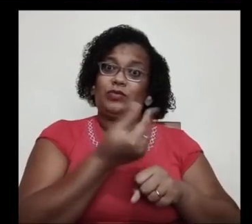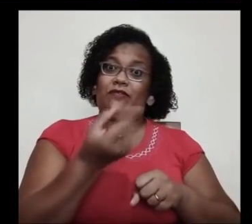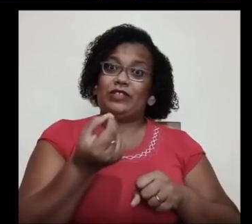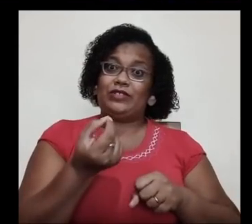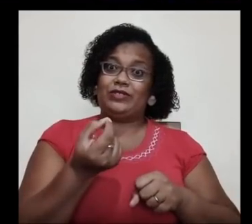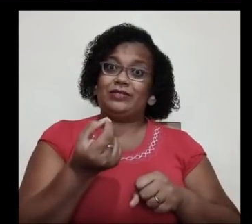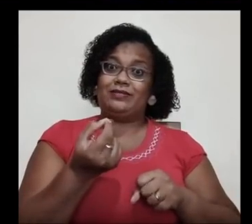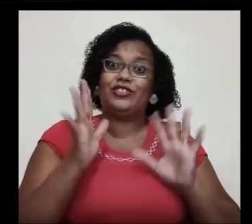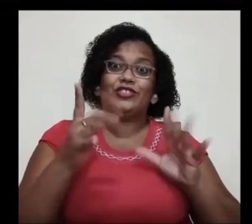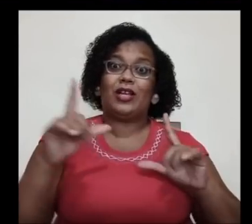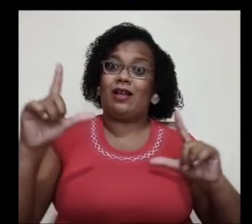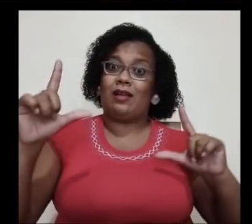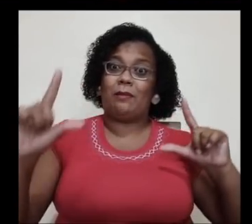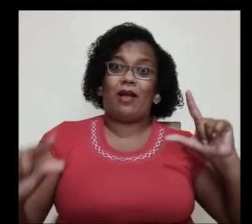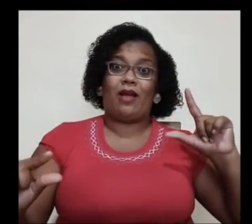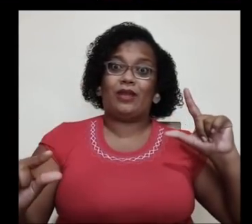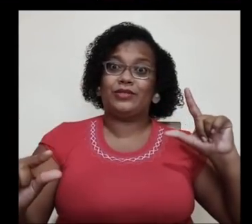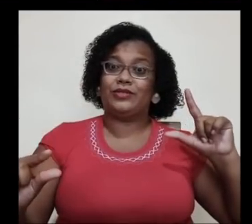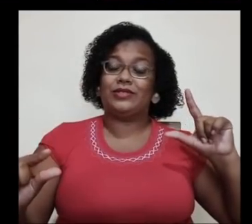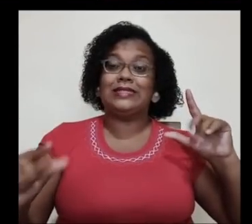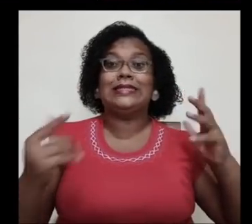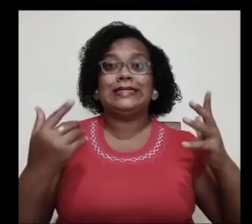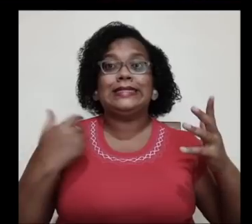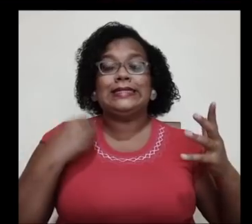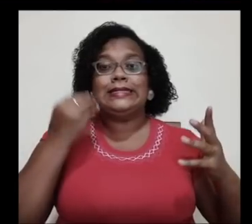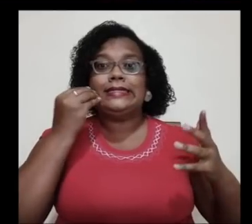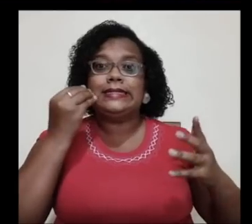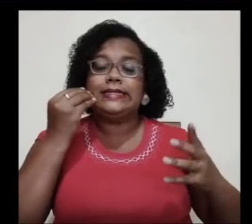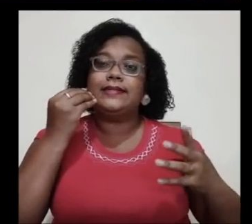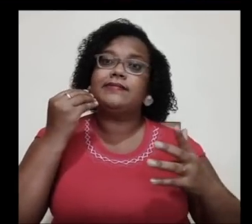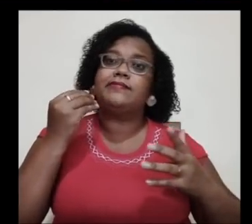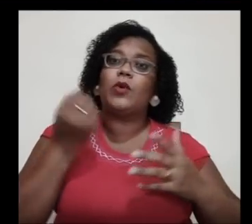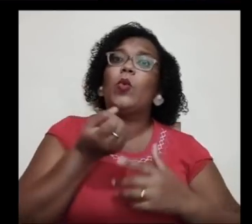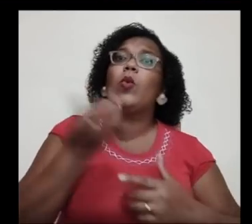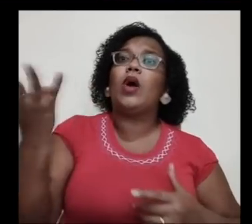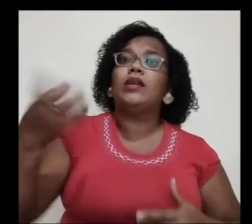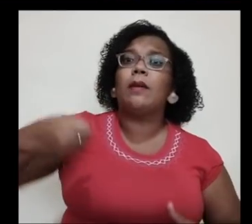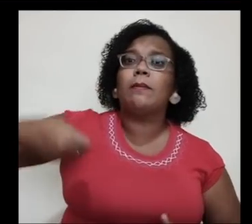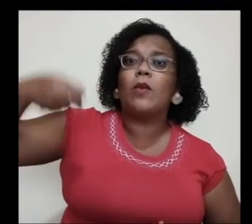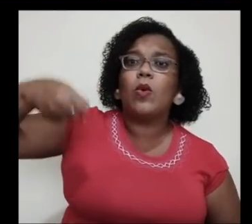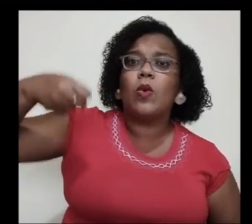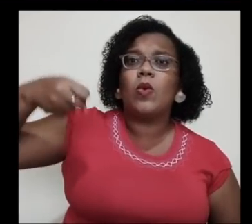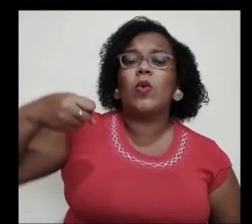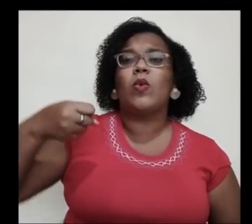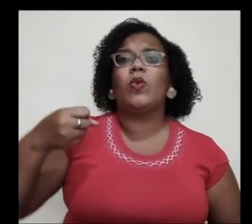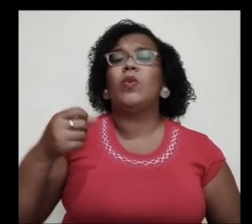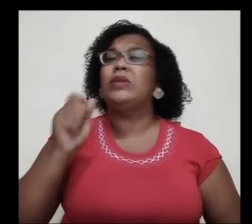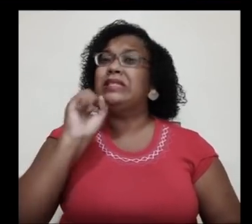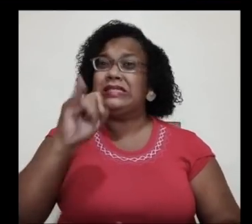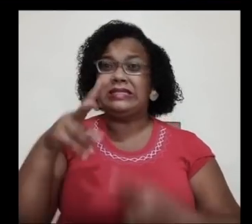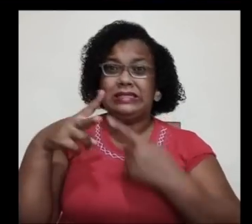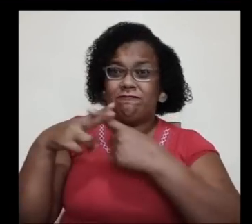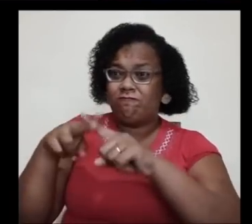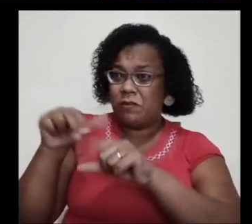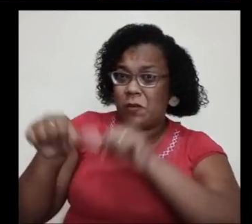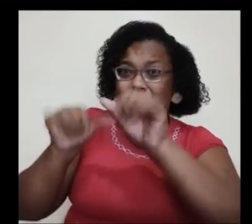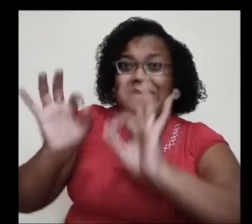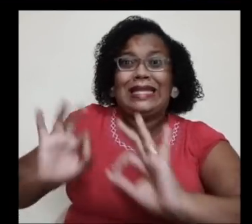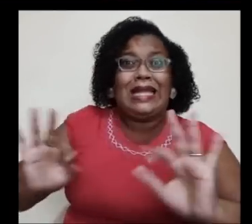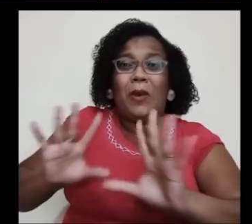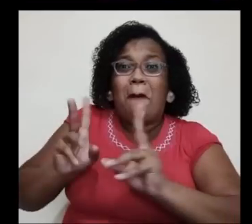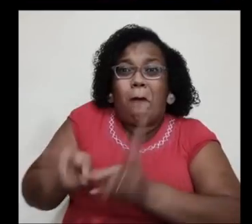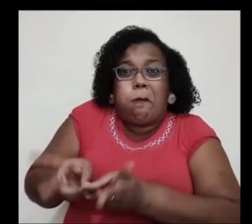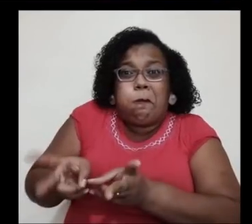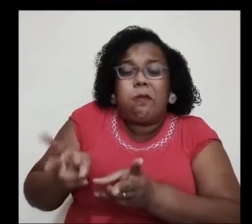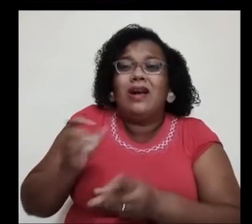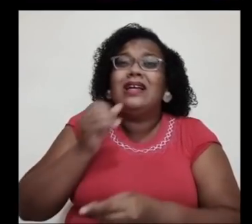sem reajuste nenhum, se tivesse um pouco mais de recurso. Portanto, nós estamos fazendo uma pressão junto ao Congresso Nacional,